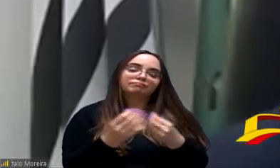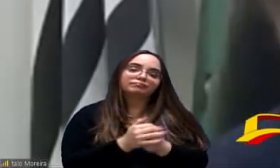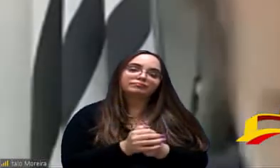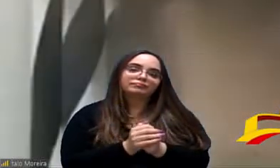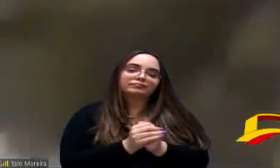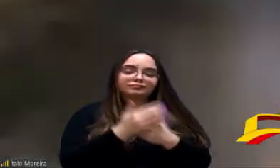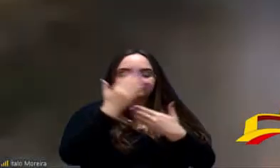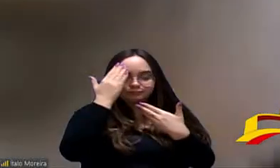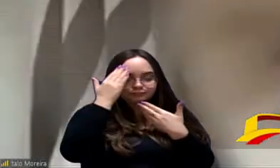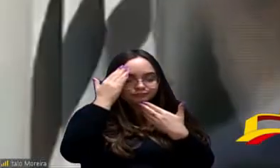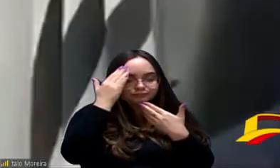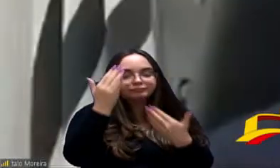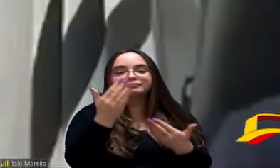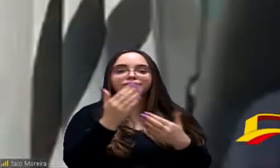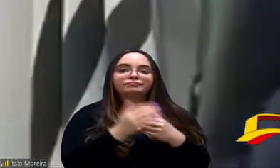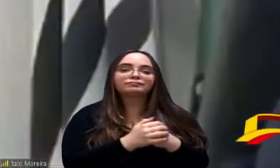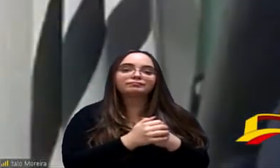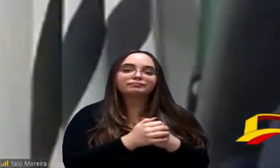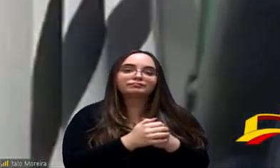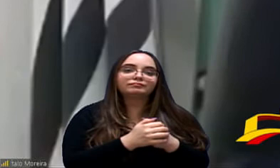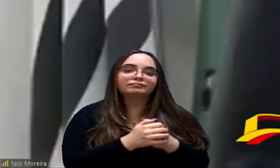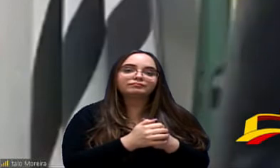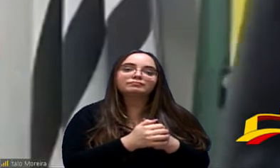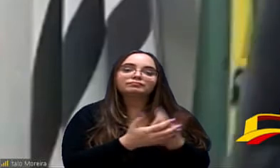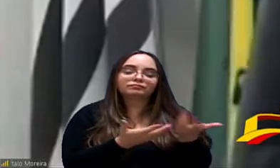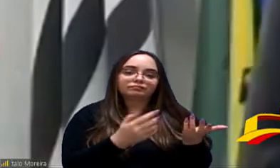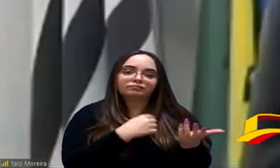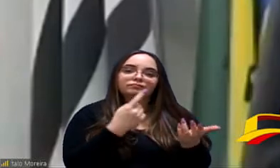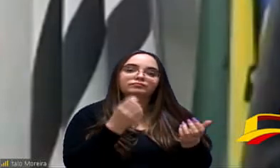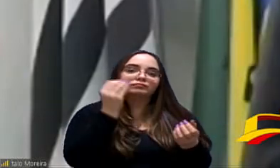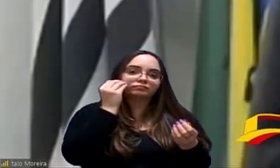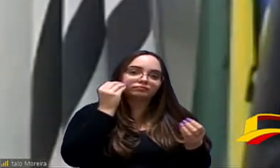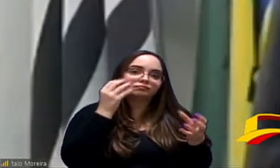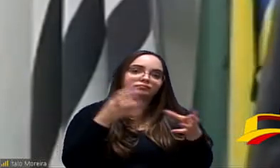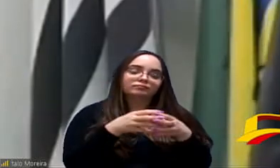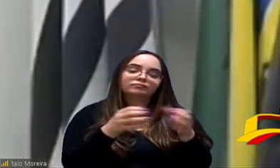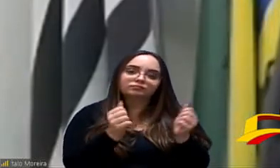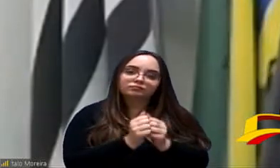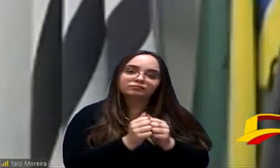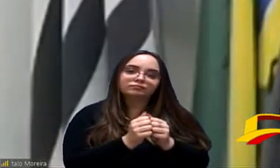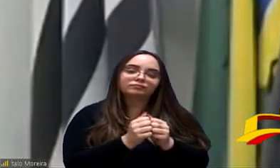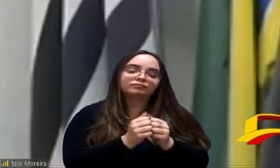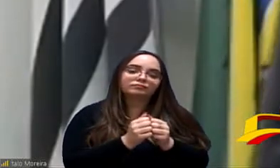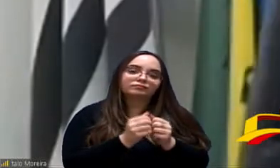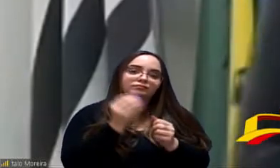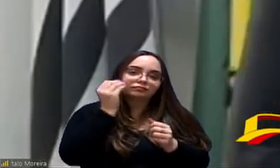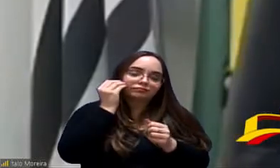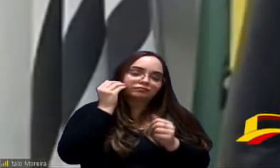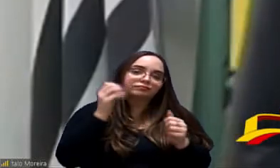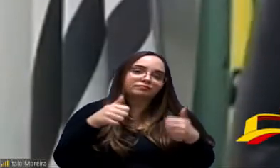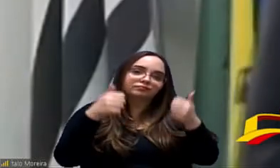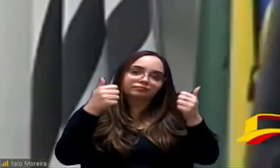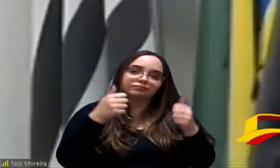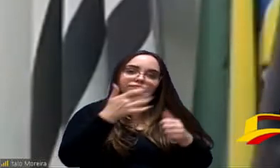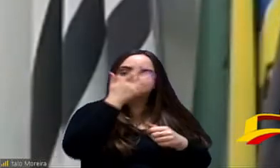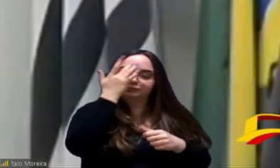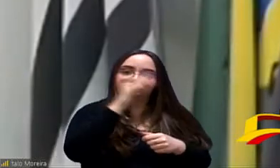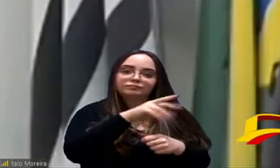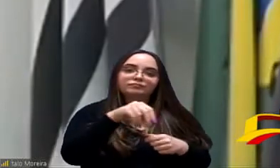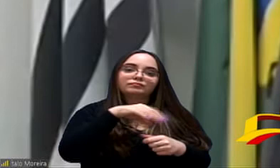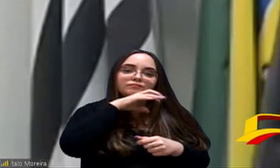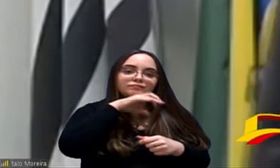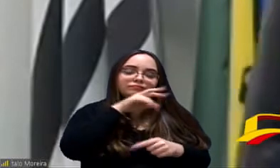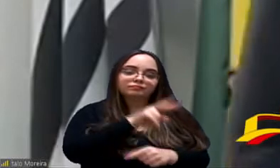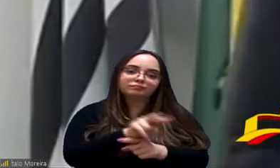muito agradecido, né, e vamos sim, vamos juntos para essa luta, valorizar os protetores e protetoras de animais, né,